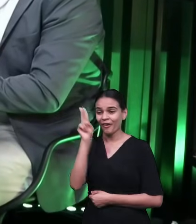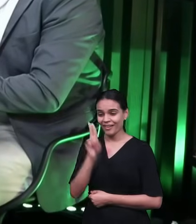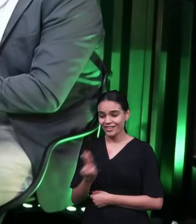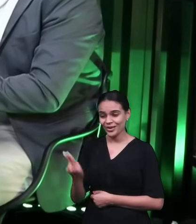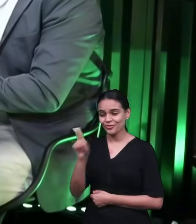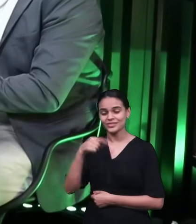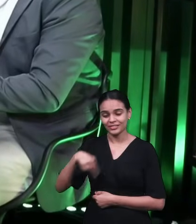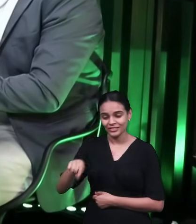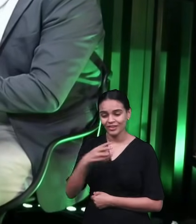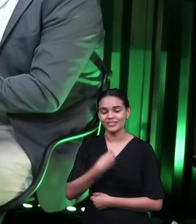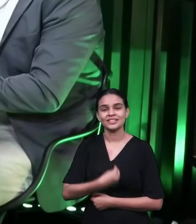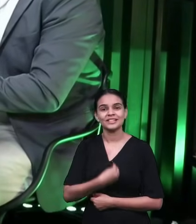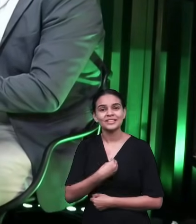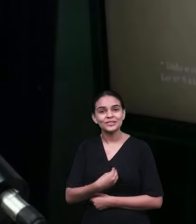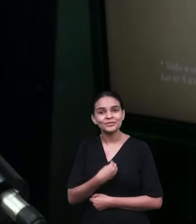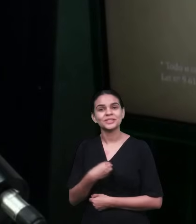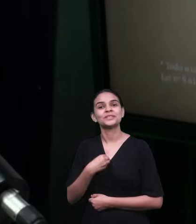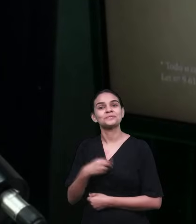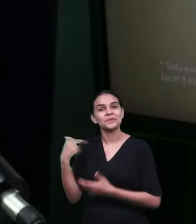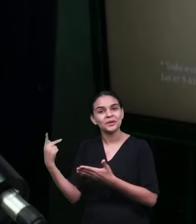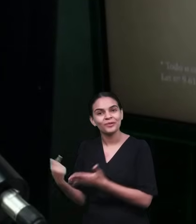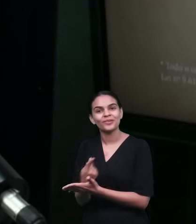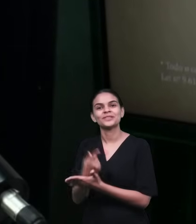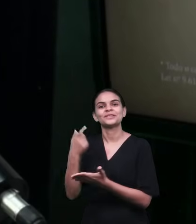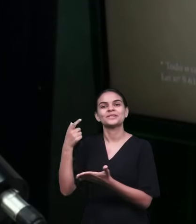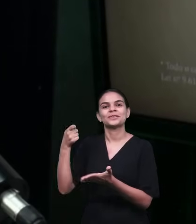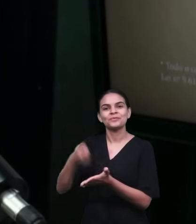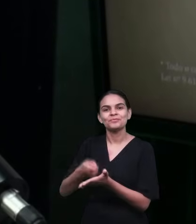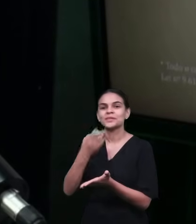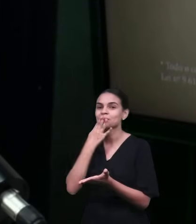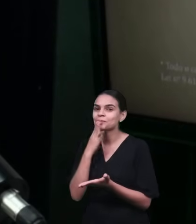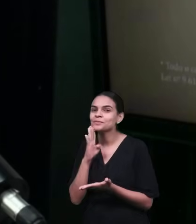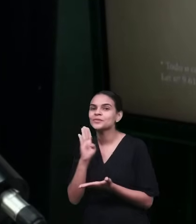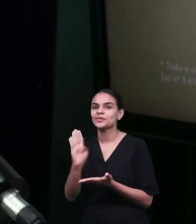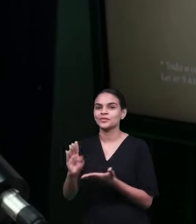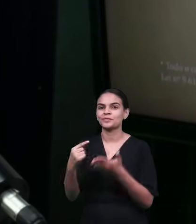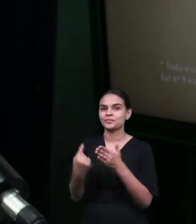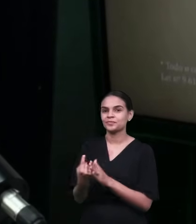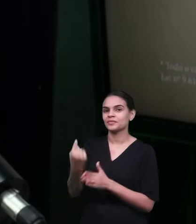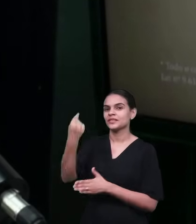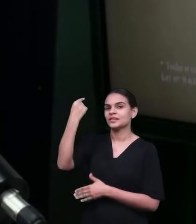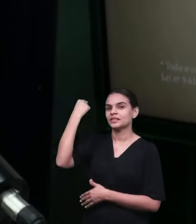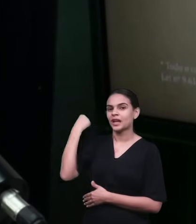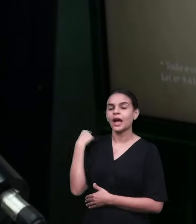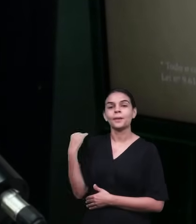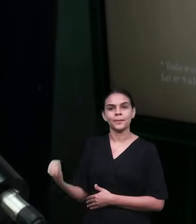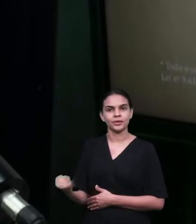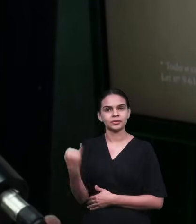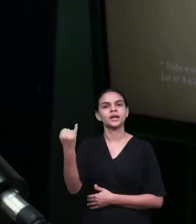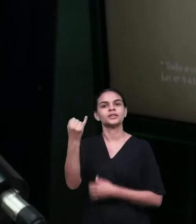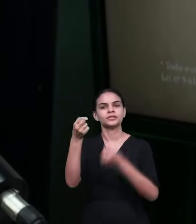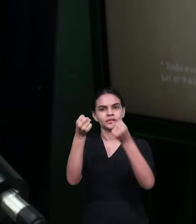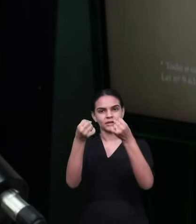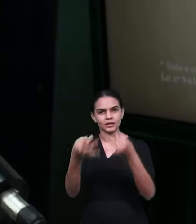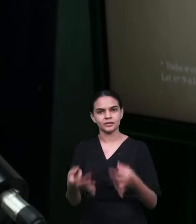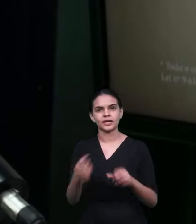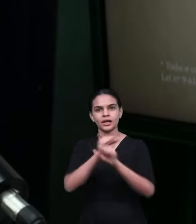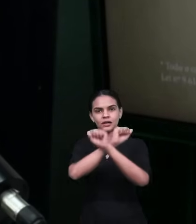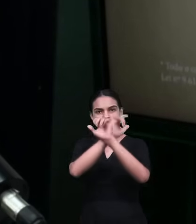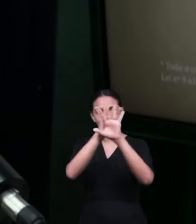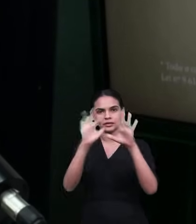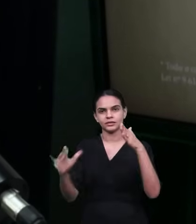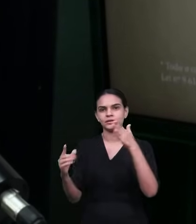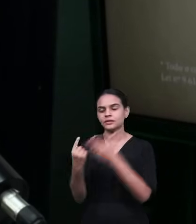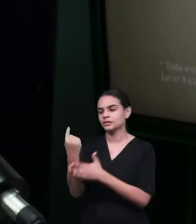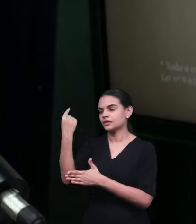Deus para realizar o projeto dele. Sarai não havia entendido isso. Na época, é importante mencionar isso, o pastor Alex comentou aqui,